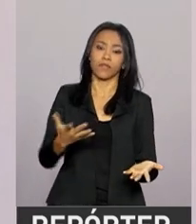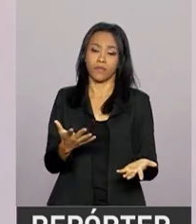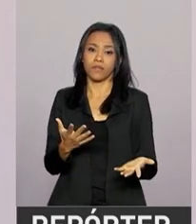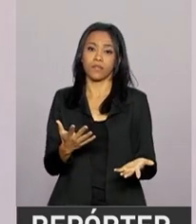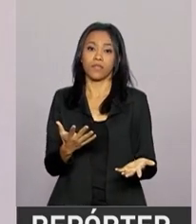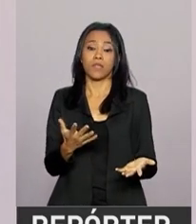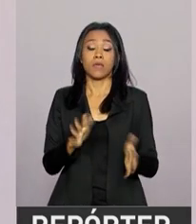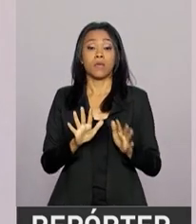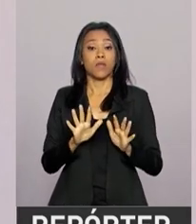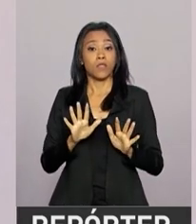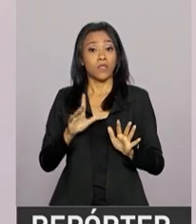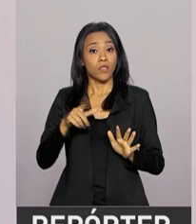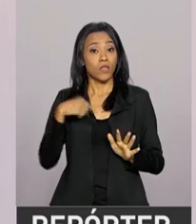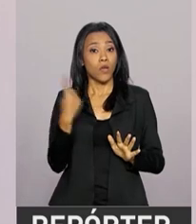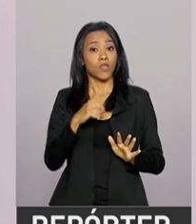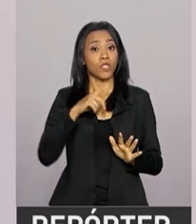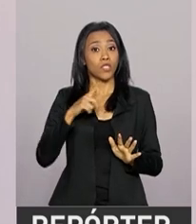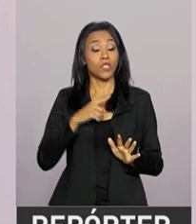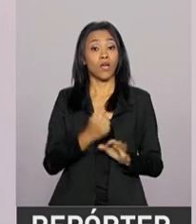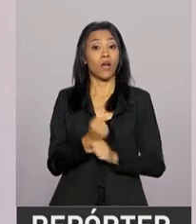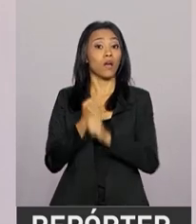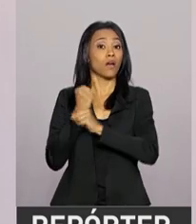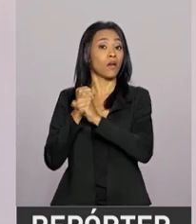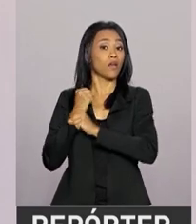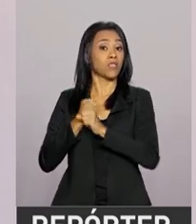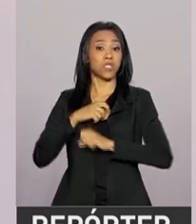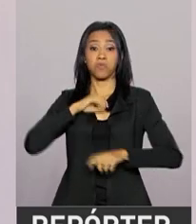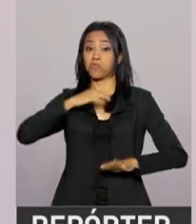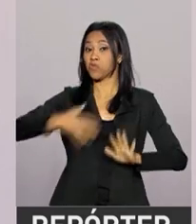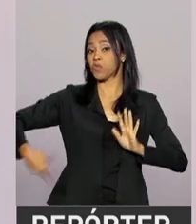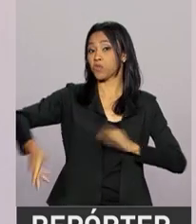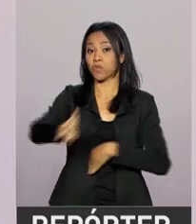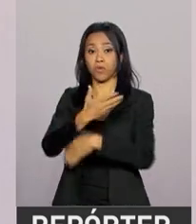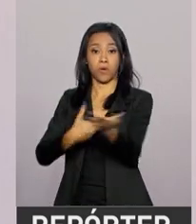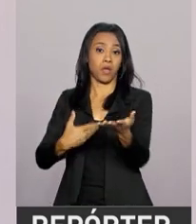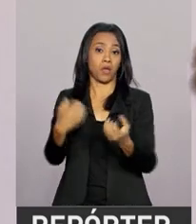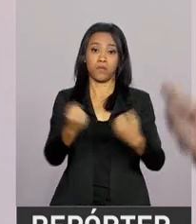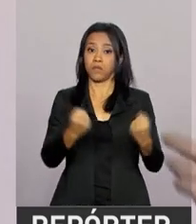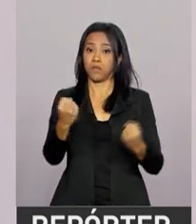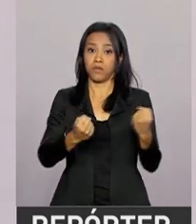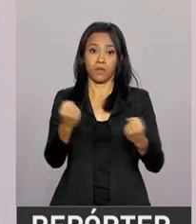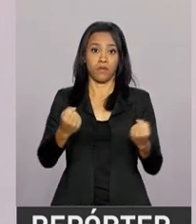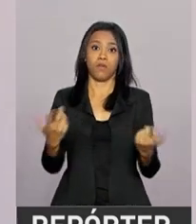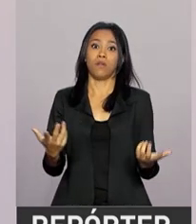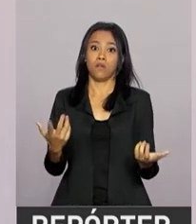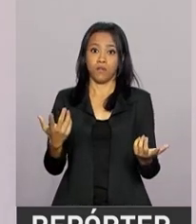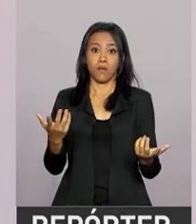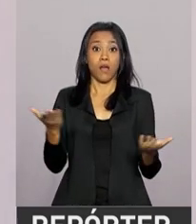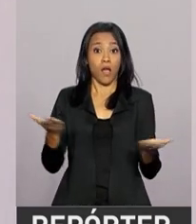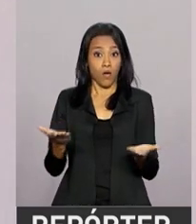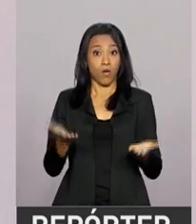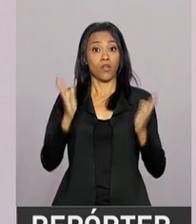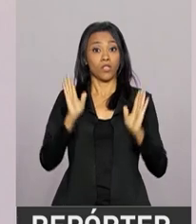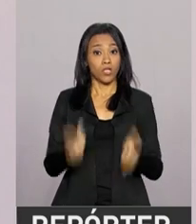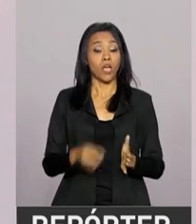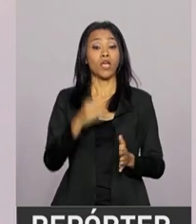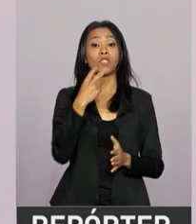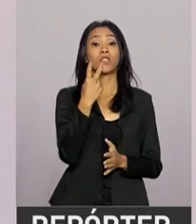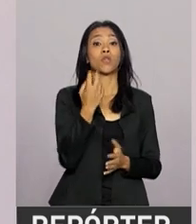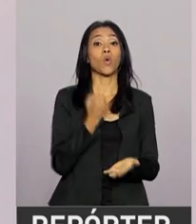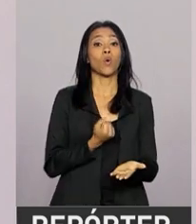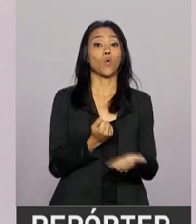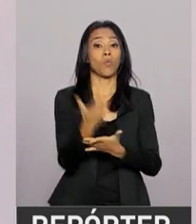nós tínhamos há muitos anos não se fazia renovação de frota do samu então nós fizemos mais de duas mil compras de ambulâncias